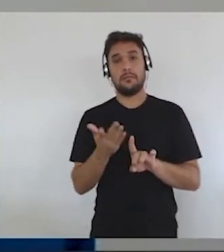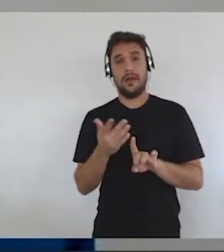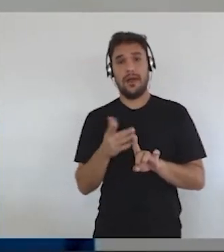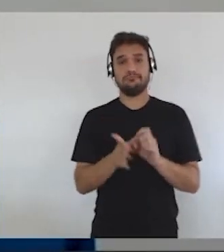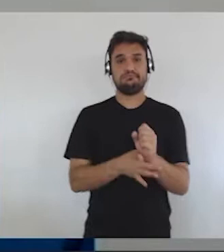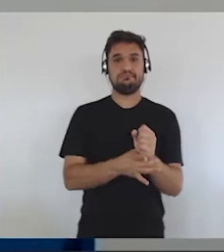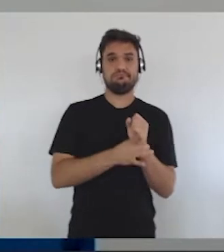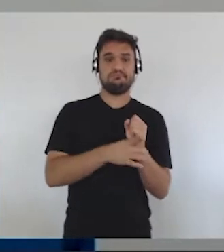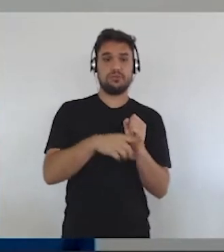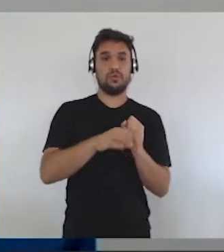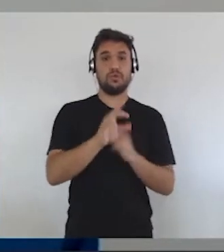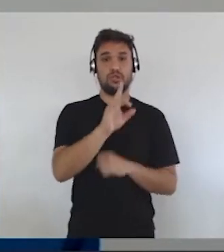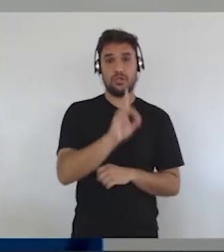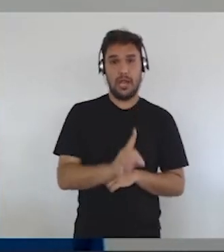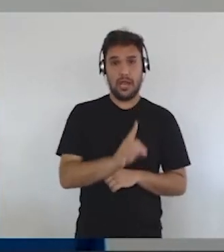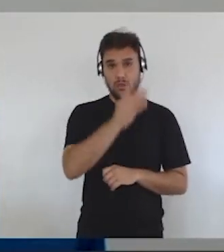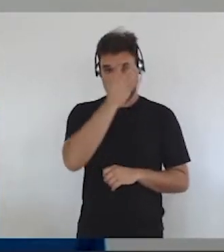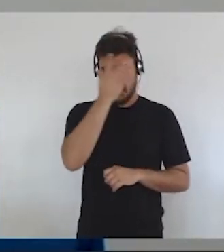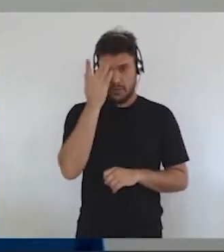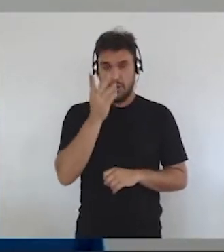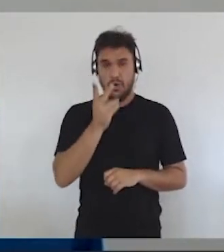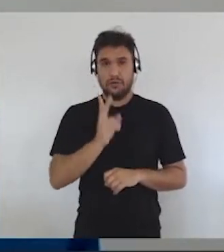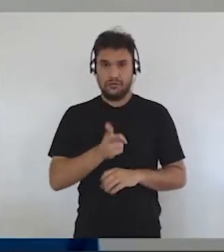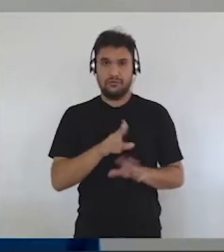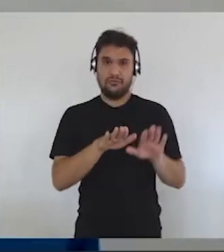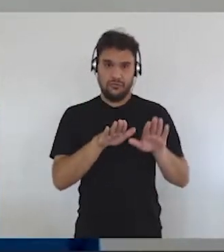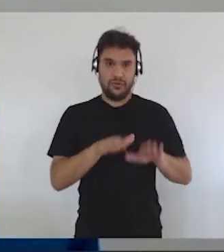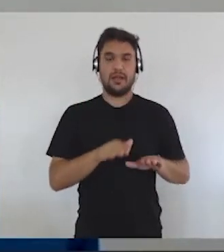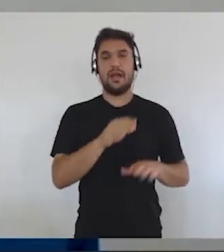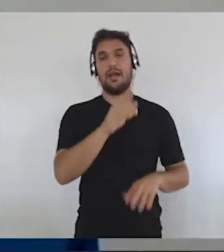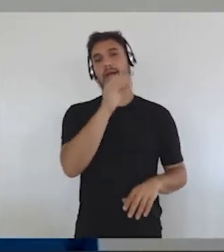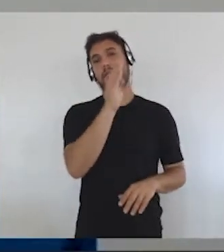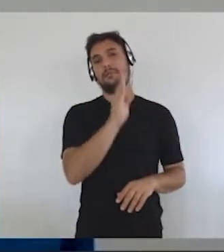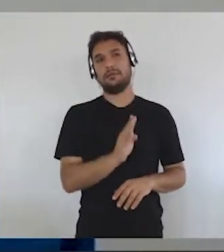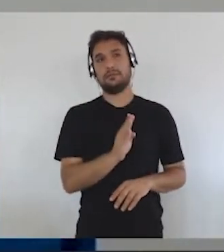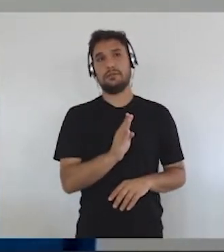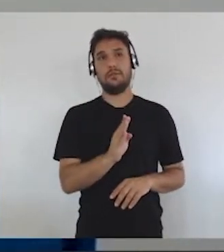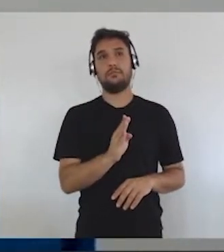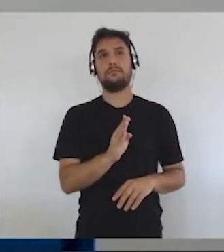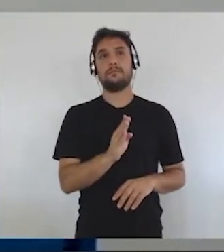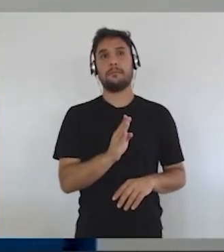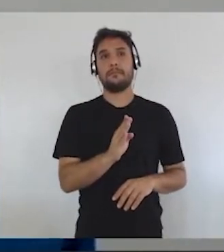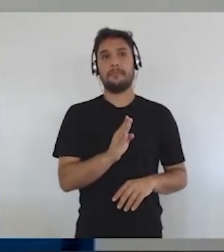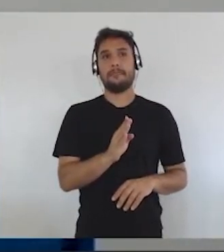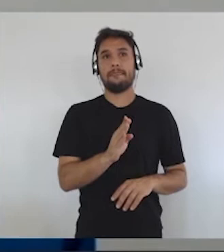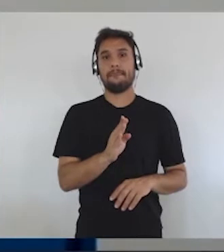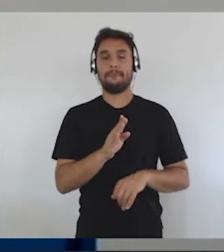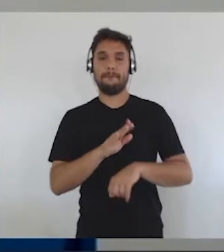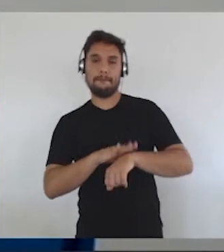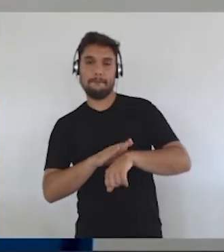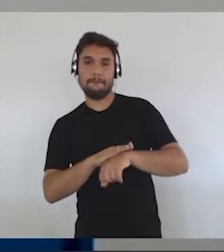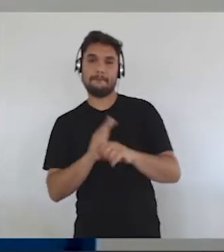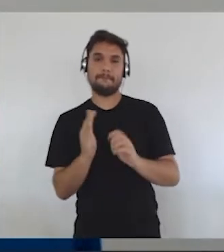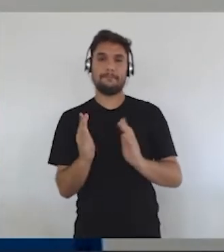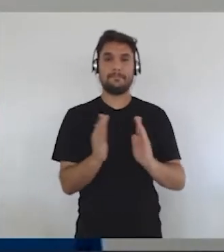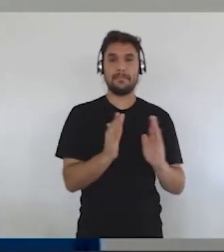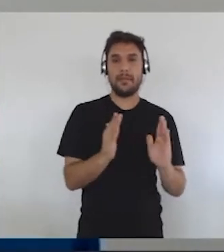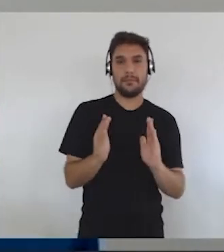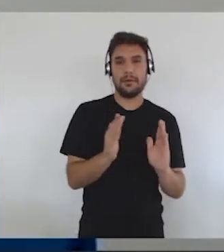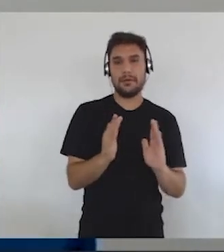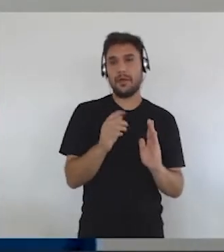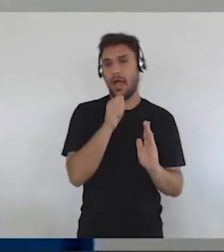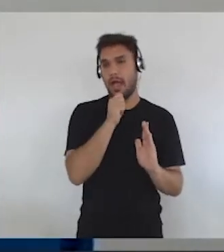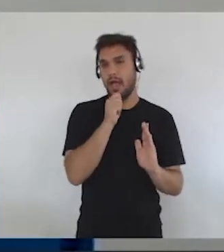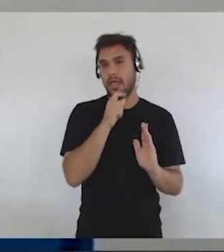resguardar o direito dos estrangeiros de permanecer no território nacional, enquanto o momento não